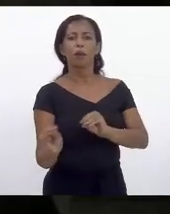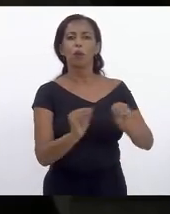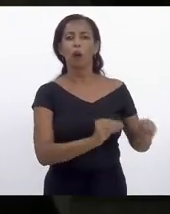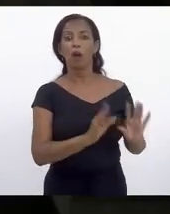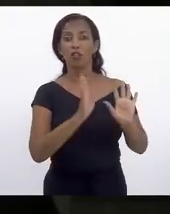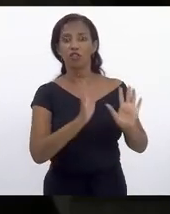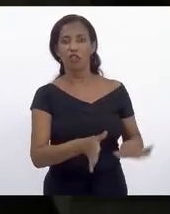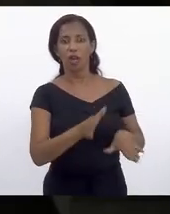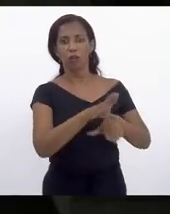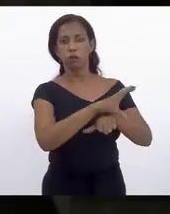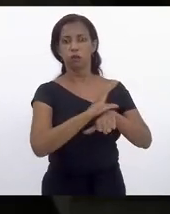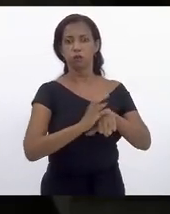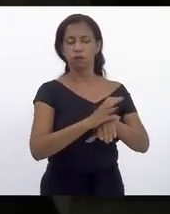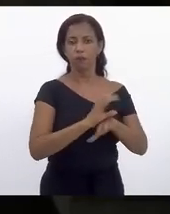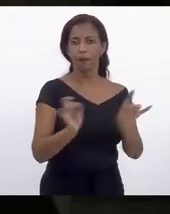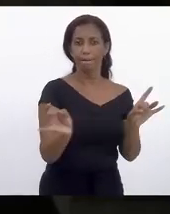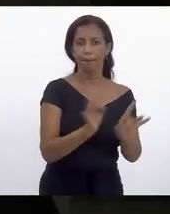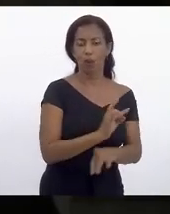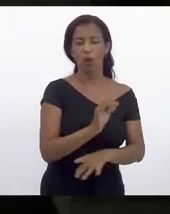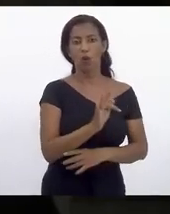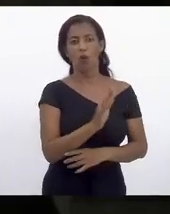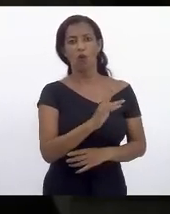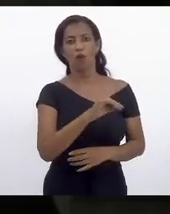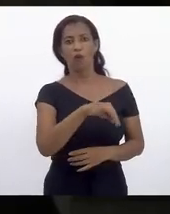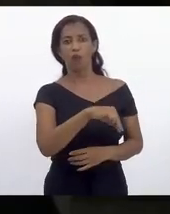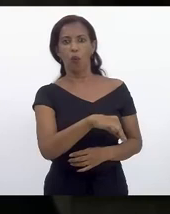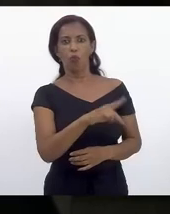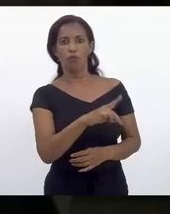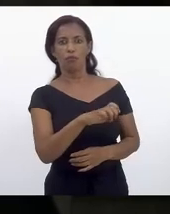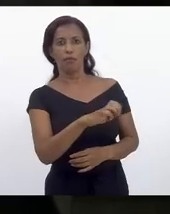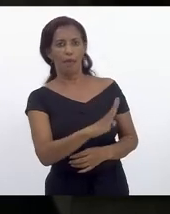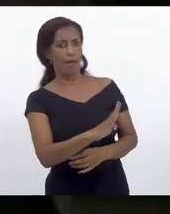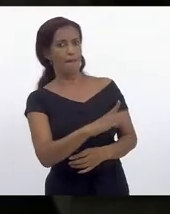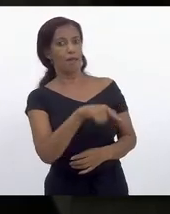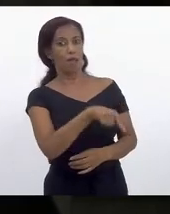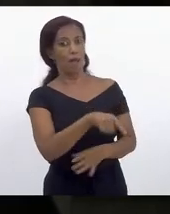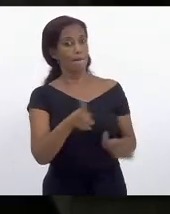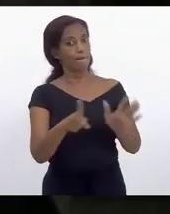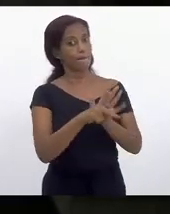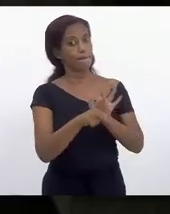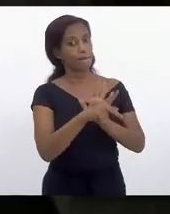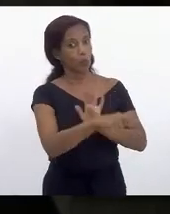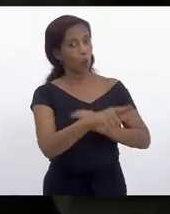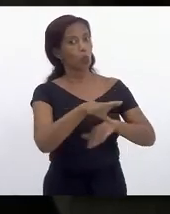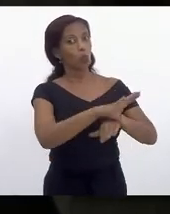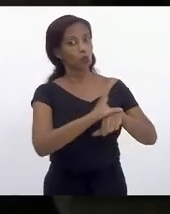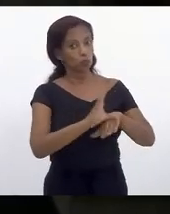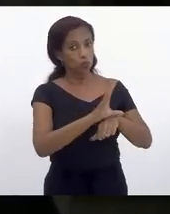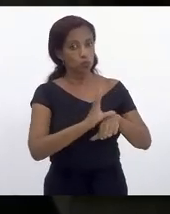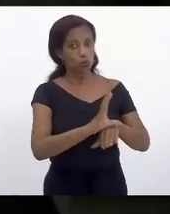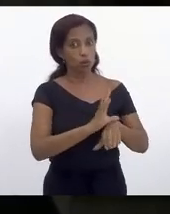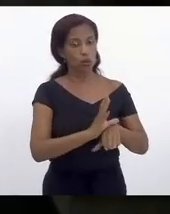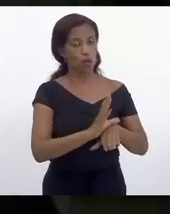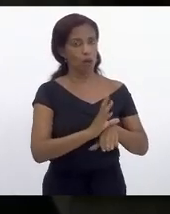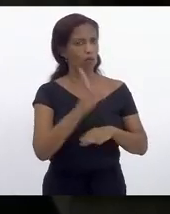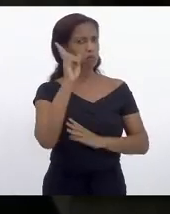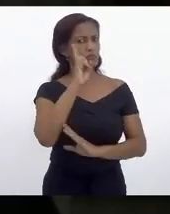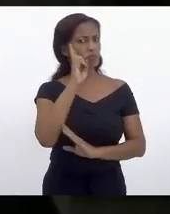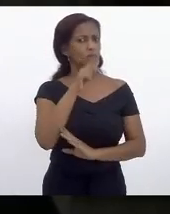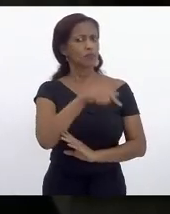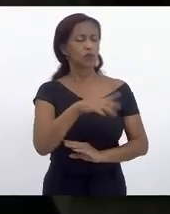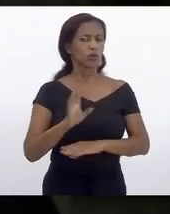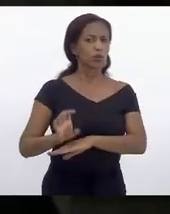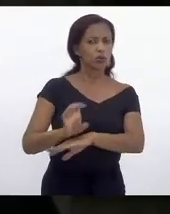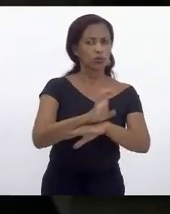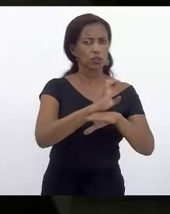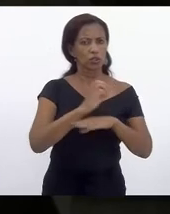já constitucionalizadas do Fundeb, posto que o Fundeb é um dispositivo constitucional. Então, lembrando que os